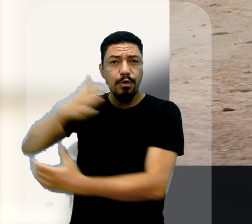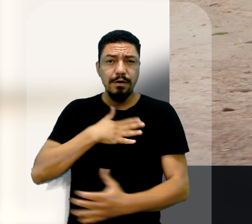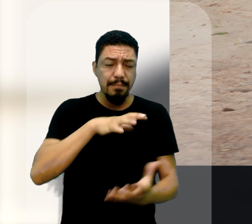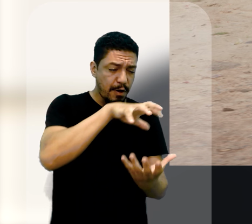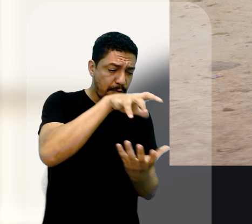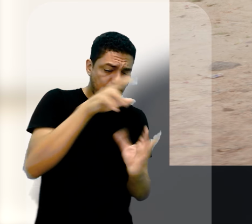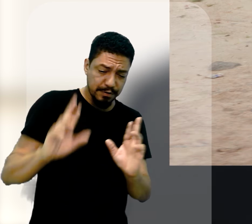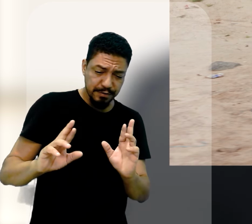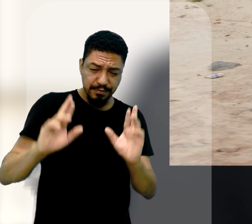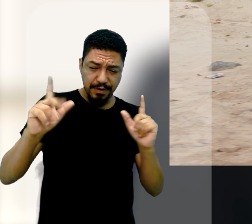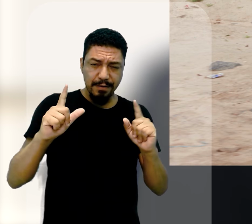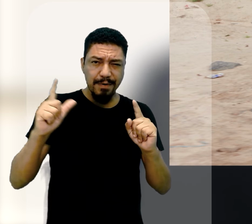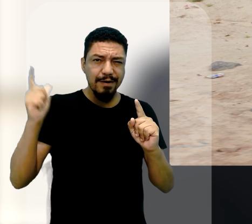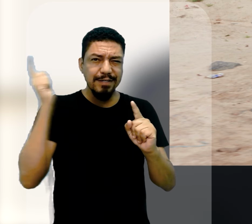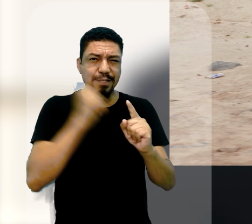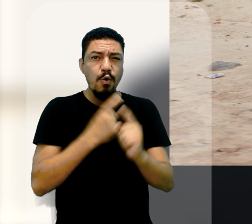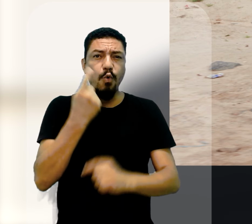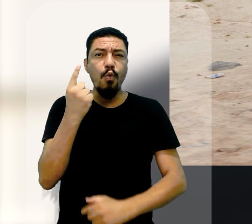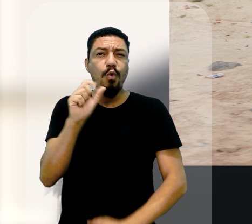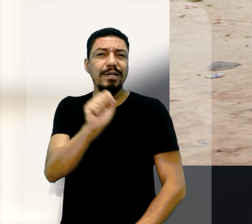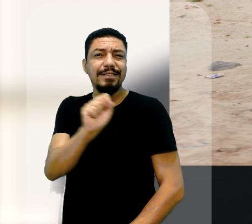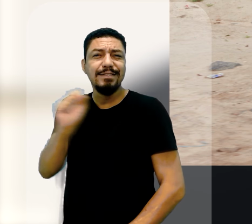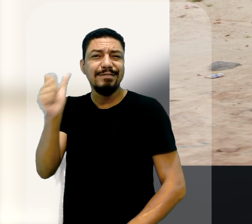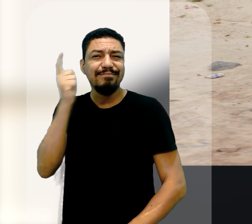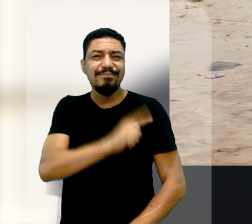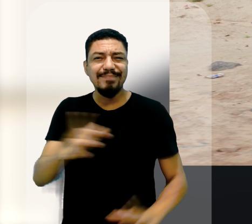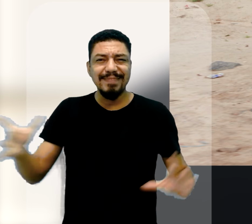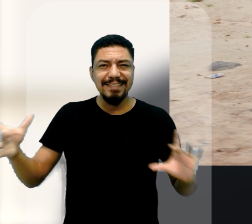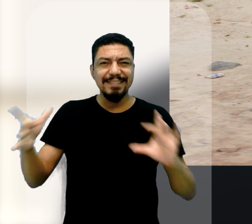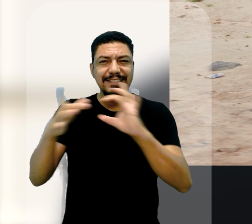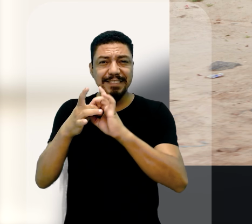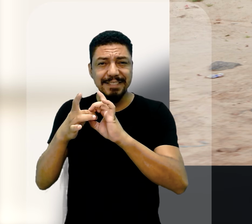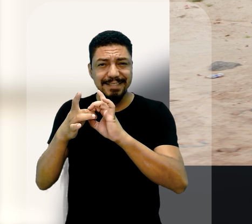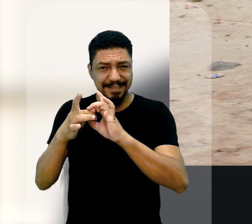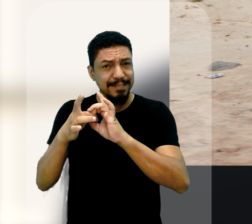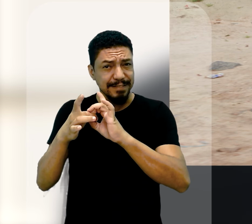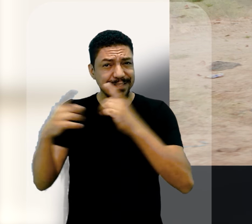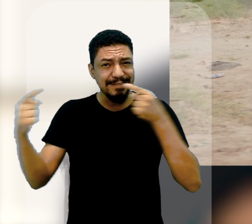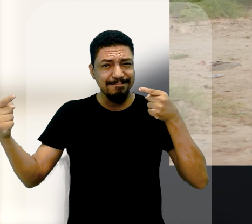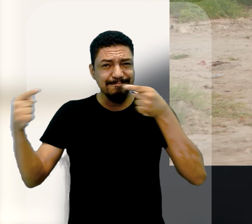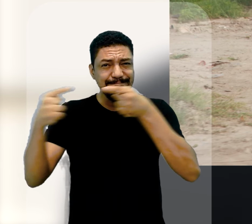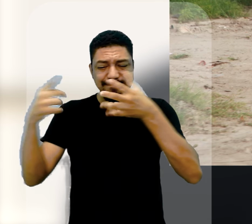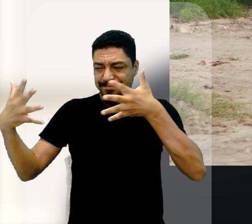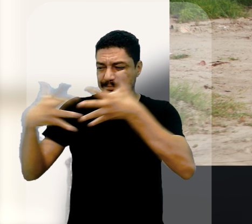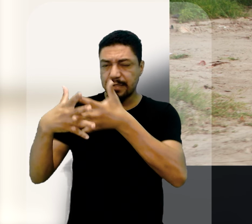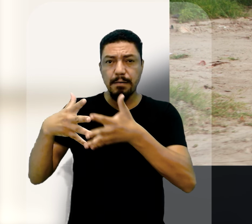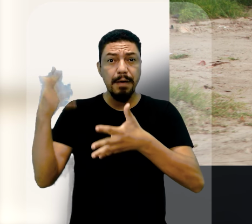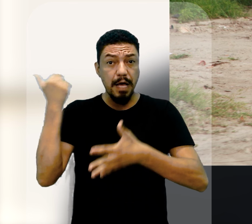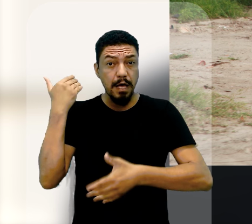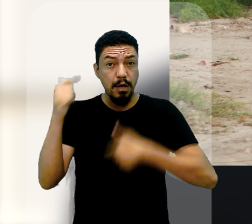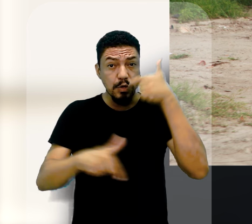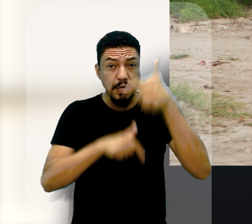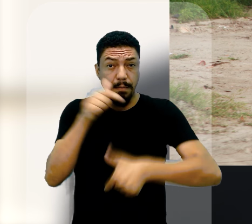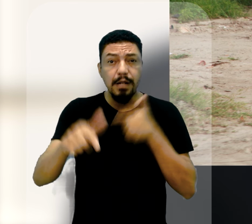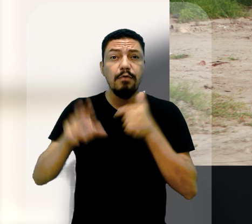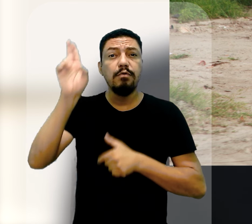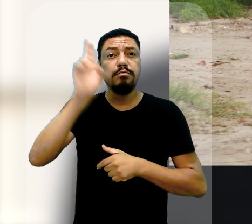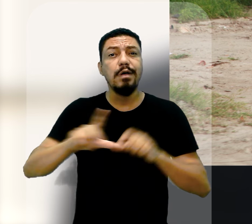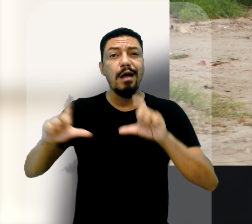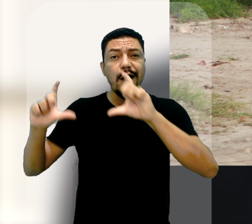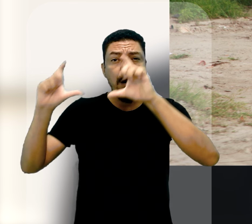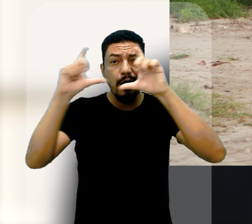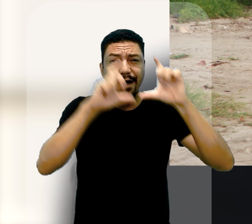segundos. E aí, como eu trabalhava com fotografia e só com fotografia na época, foi algo que também